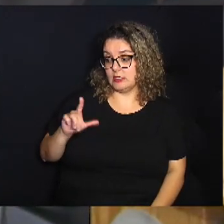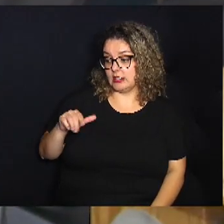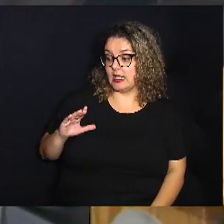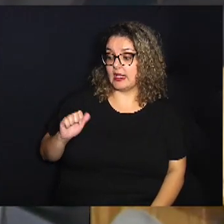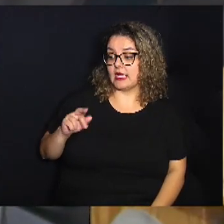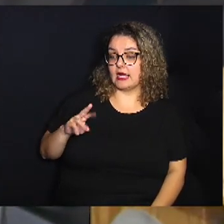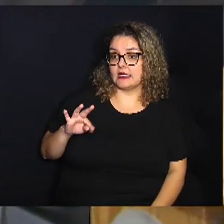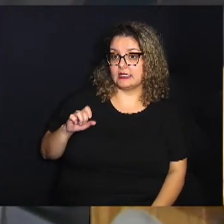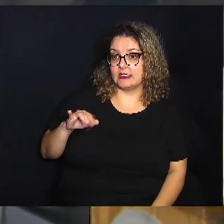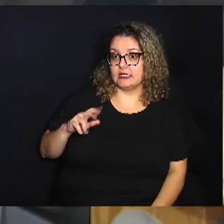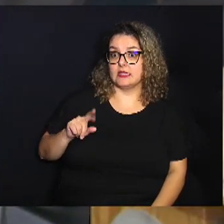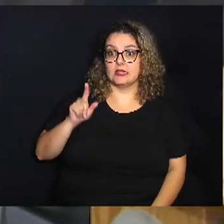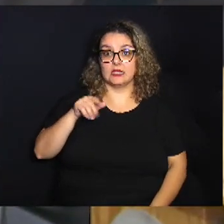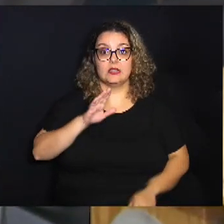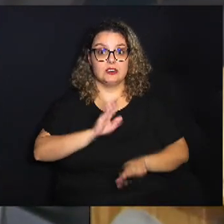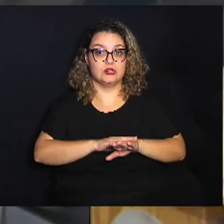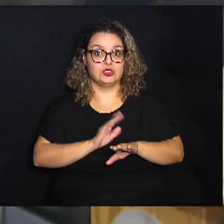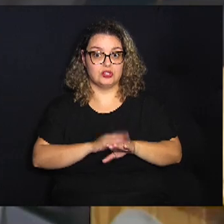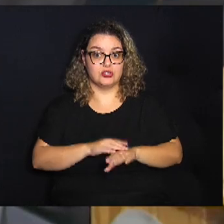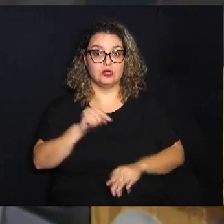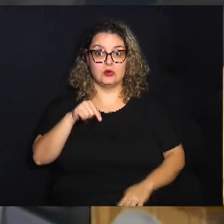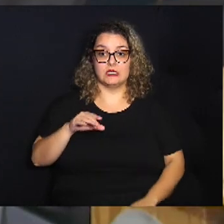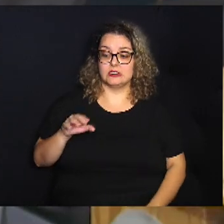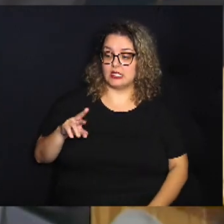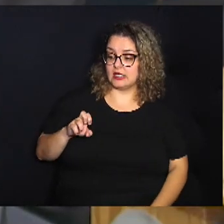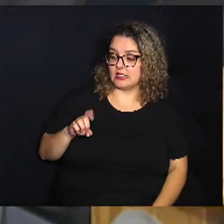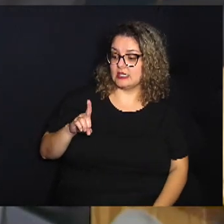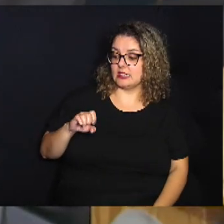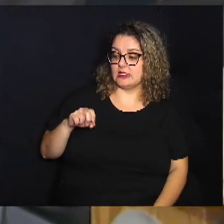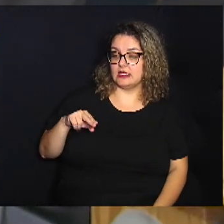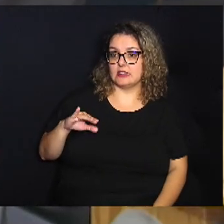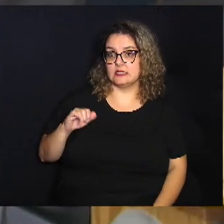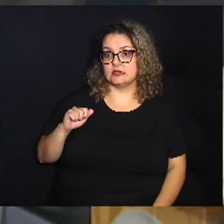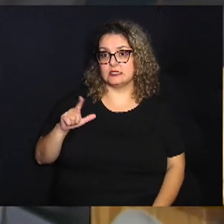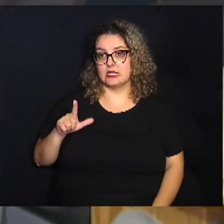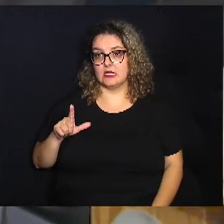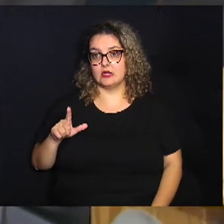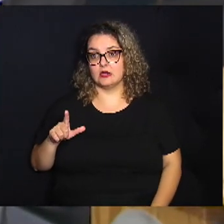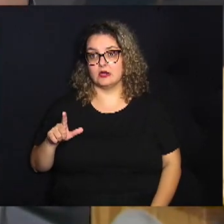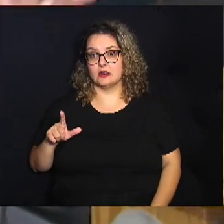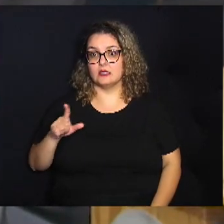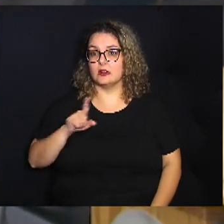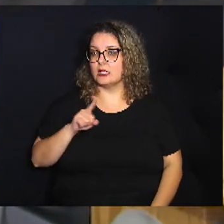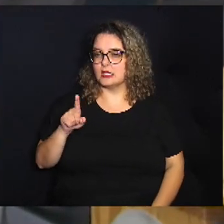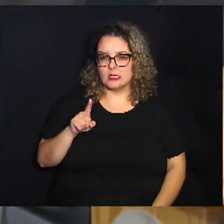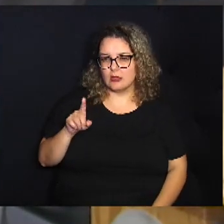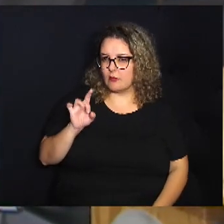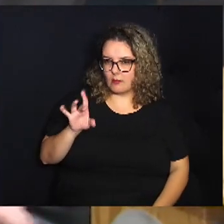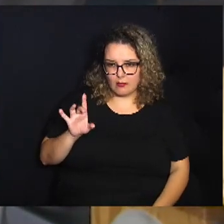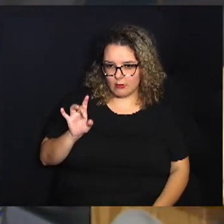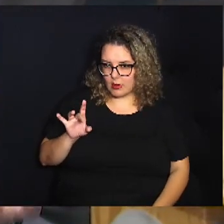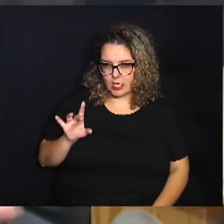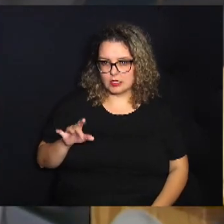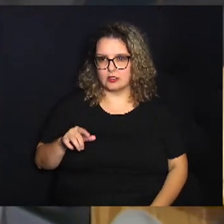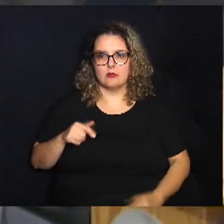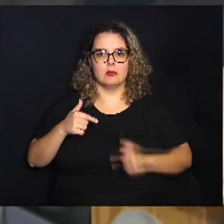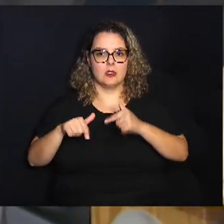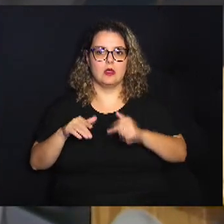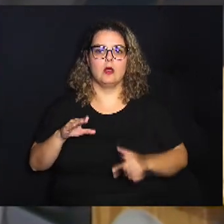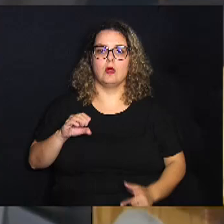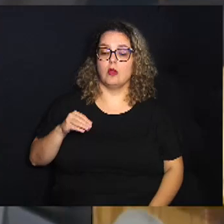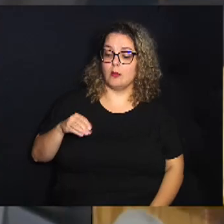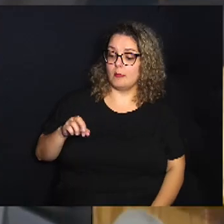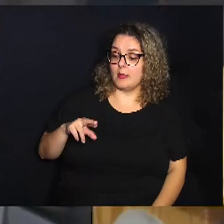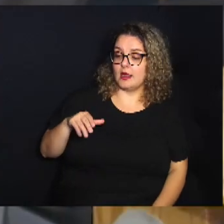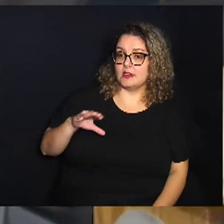credencial de atividades. Essa credencial, ela não é destinada a quem trabalha com comércio, bens e serviços.